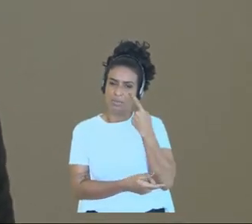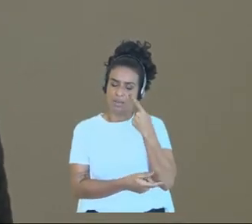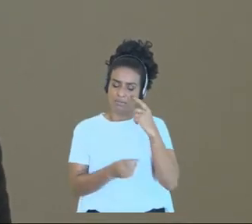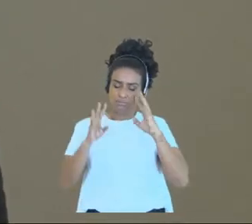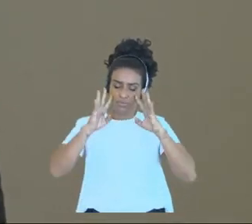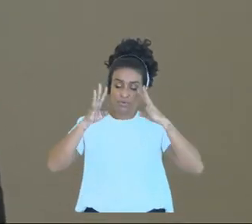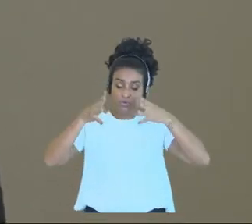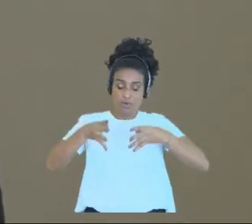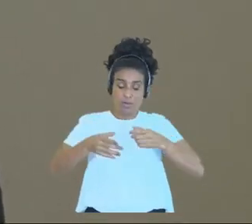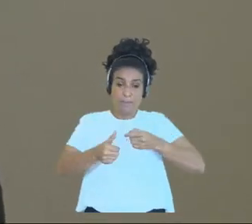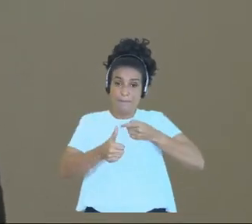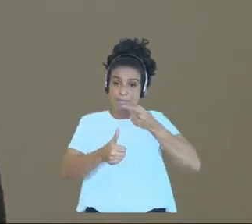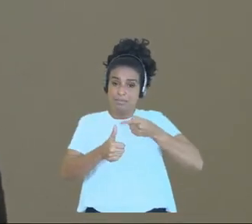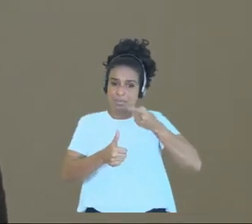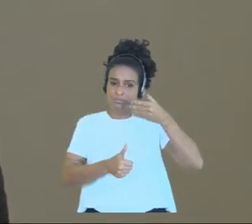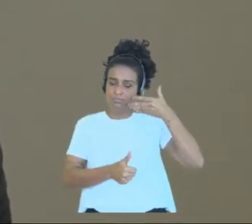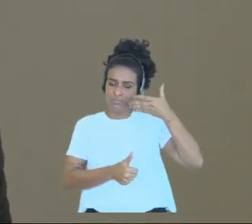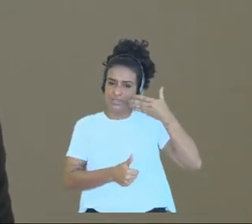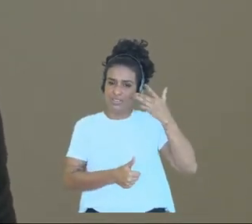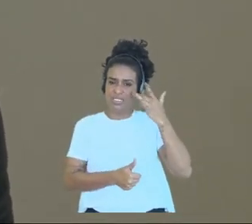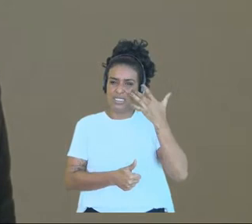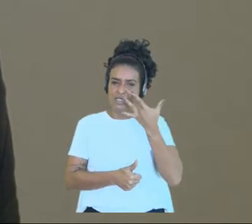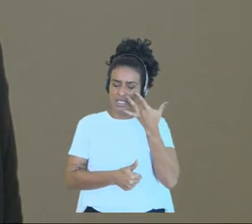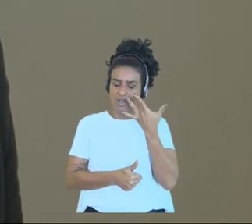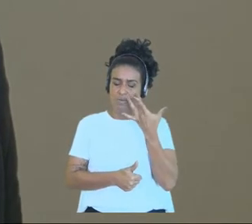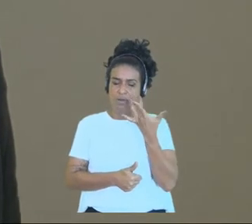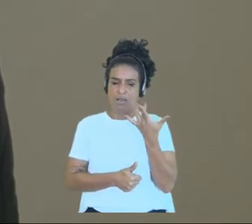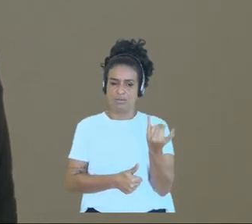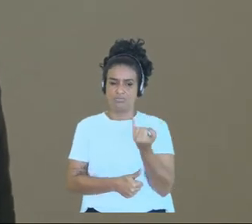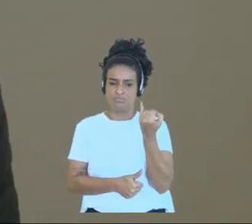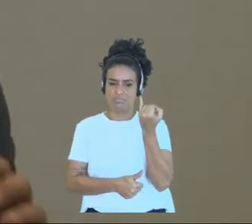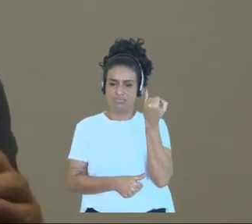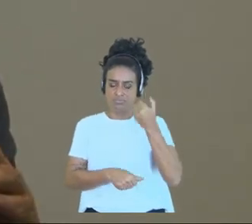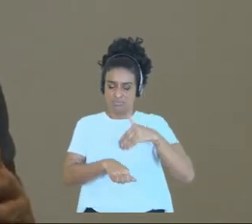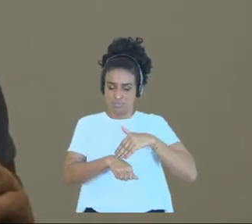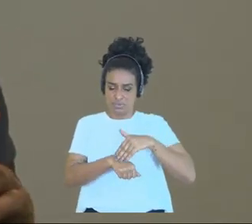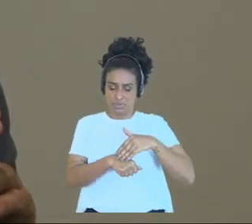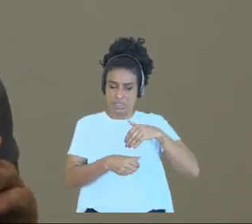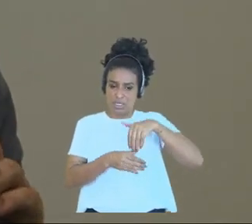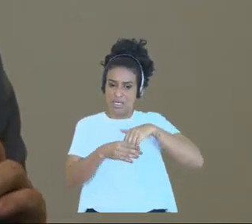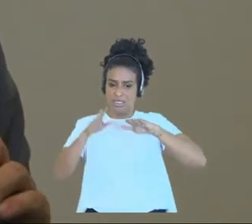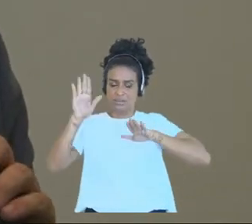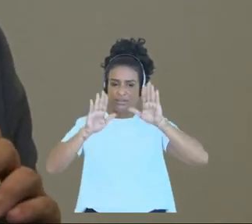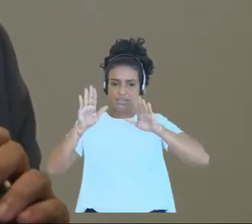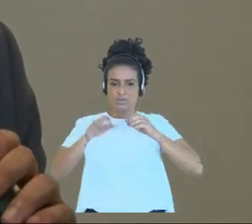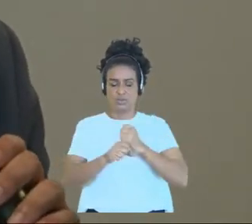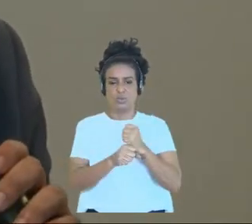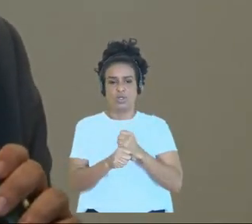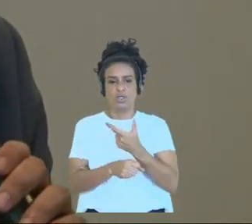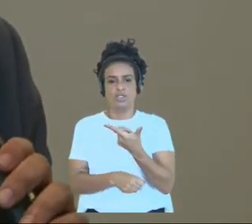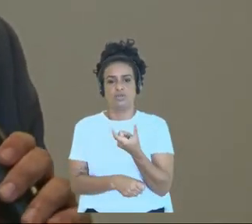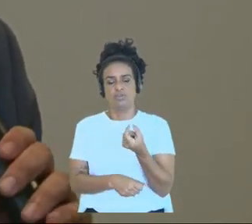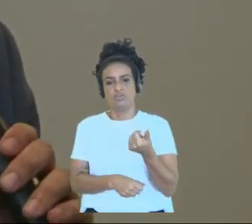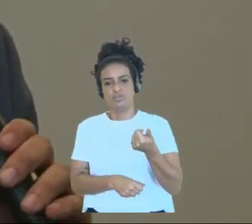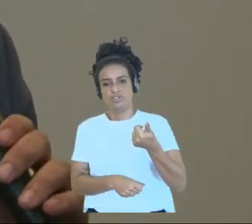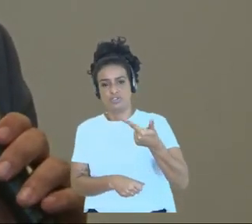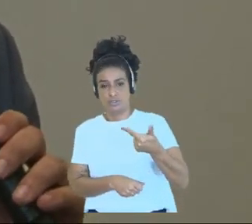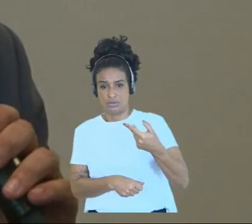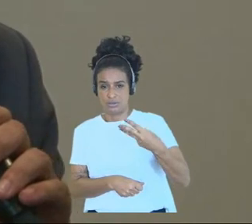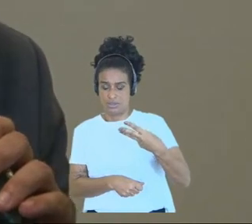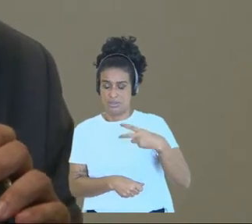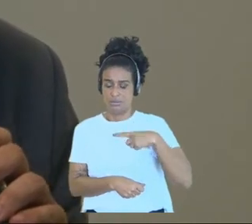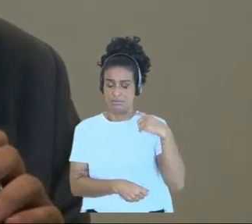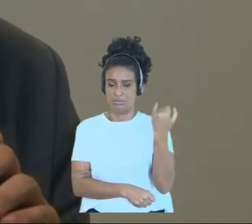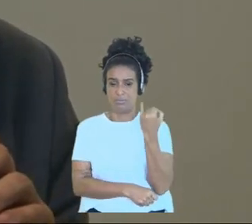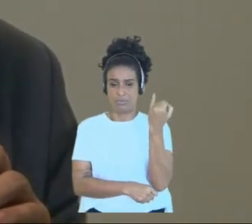minha primeira fala no que eu acho que esteve em jogo nessa eleição de 2022. Acho que a Graziella colocou um ponto importante, foi a